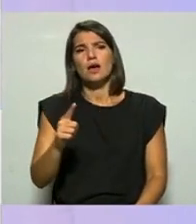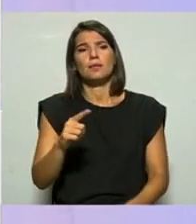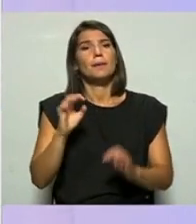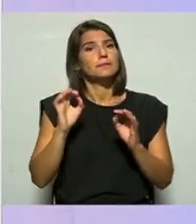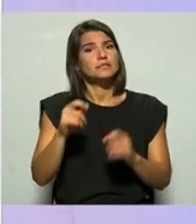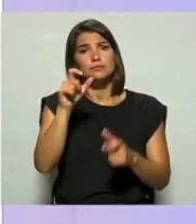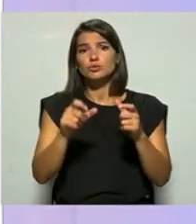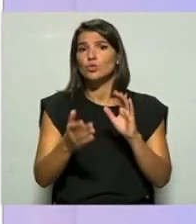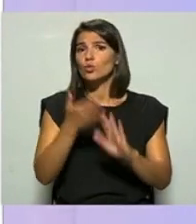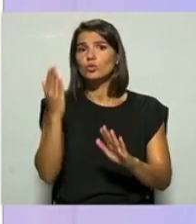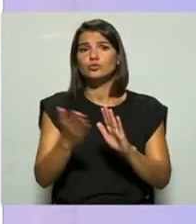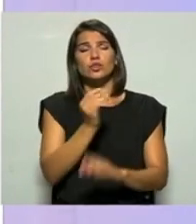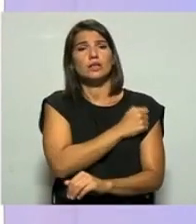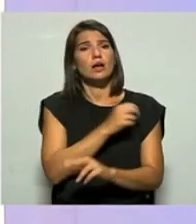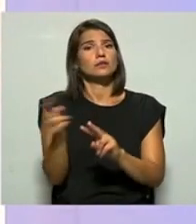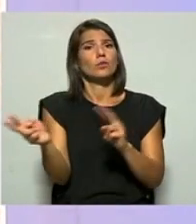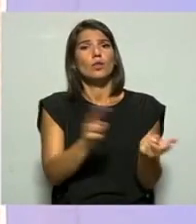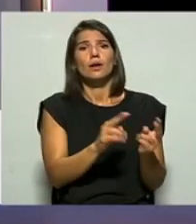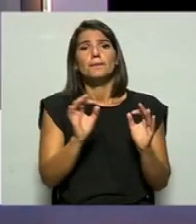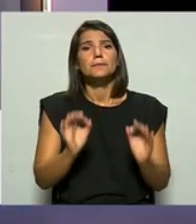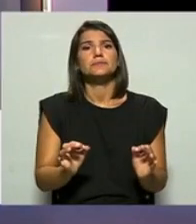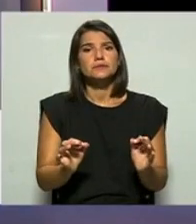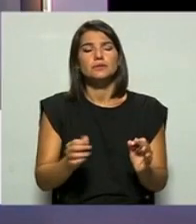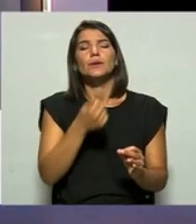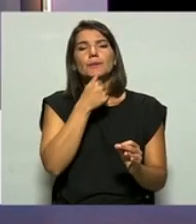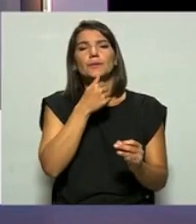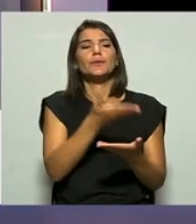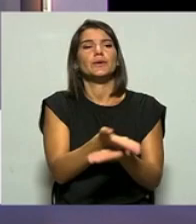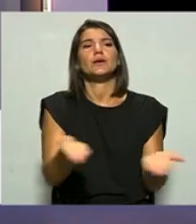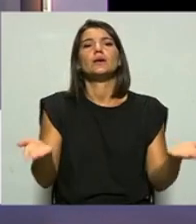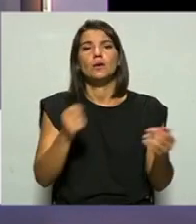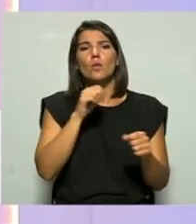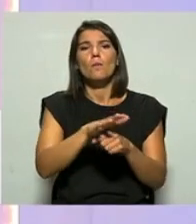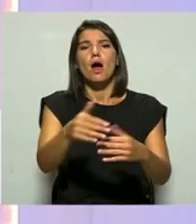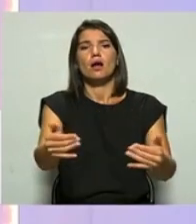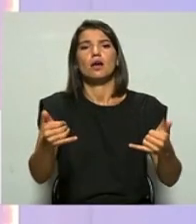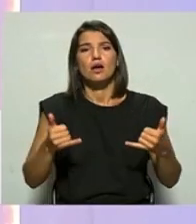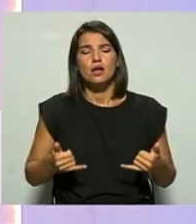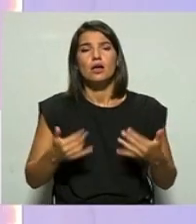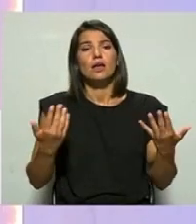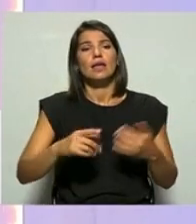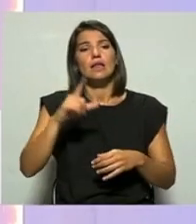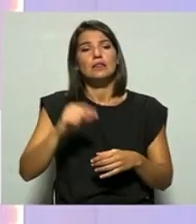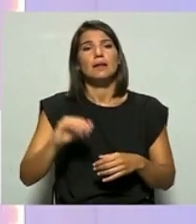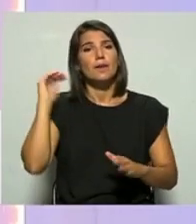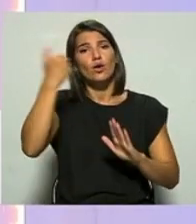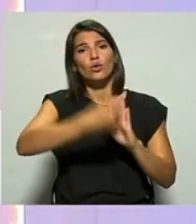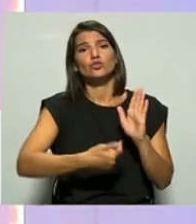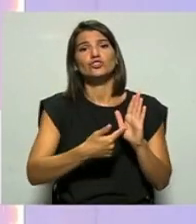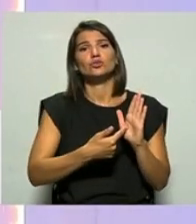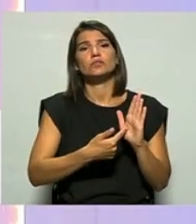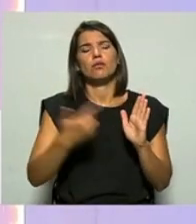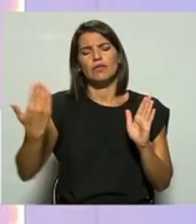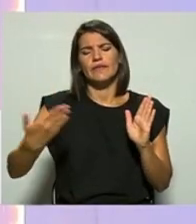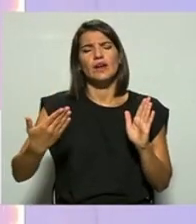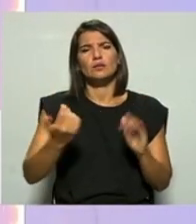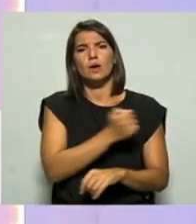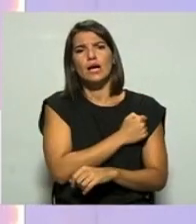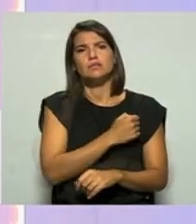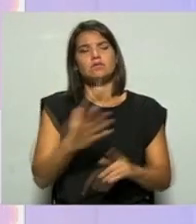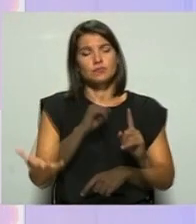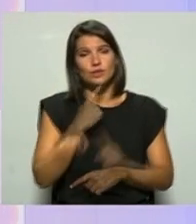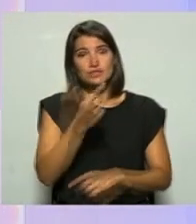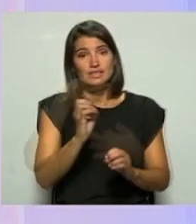rapidamente realizar Essas pessoas aí e que permitir que o direito consagrado na Constituição seja efetivamente seja efetivamente se